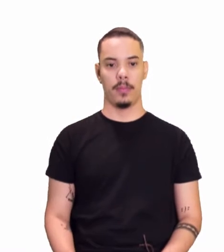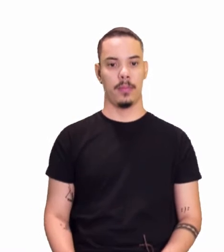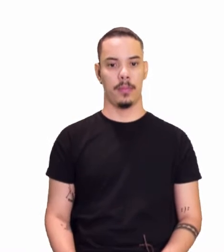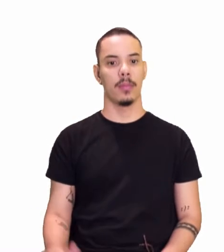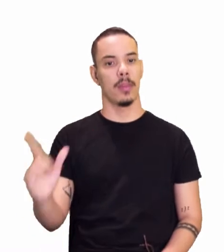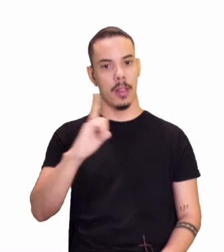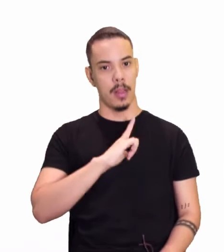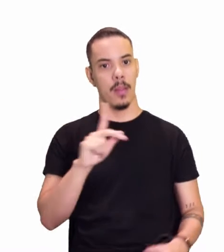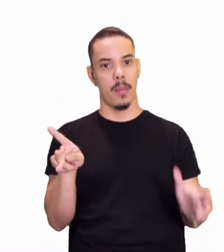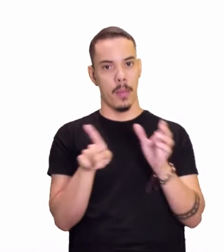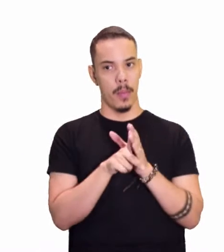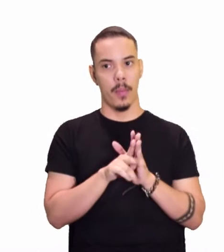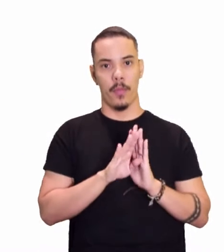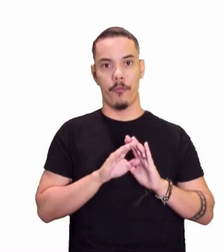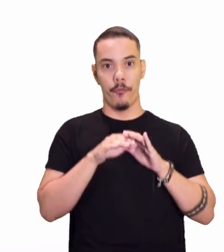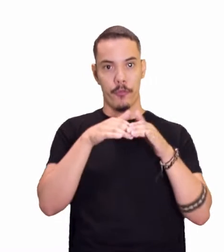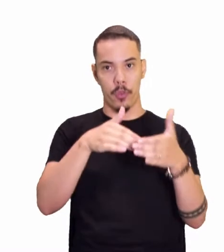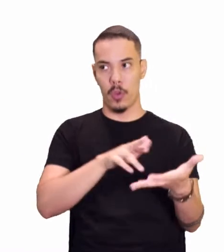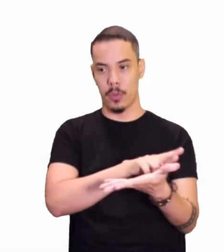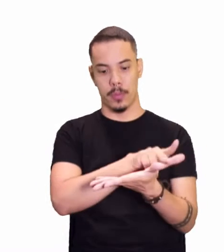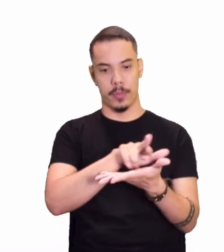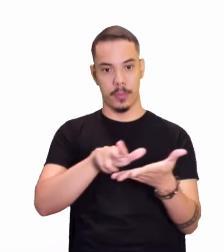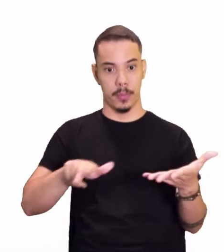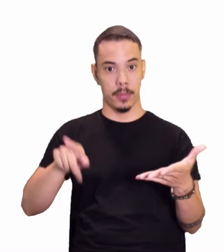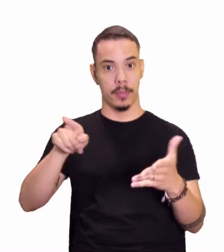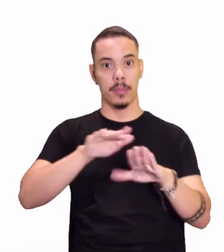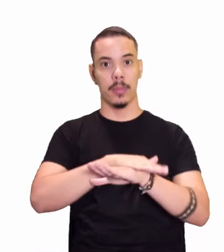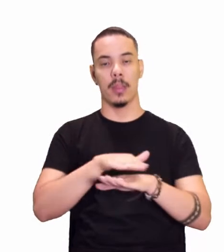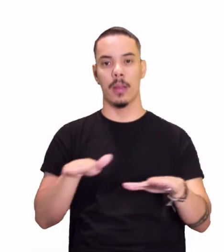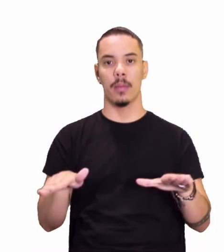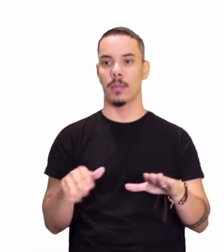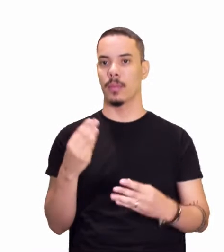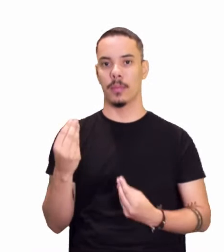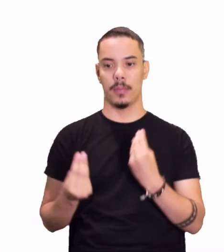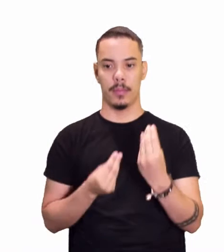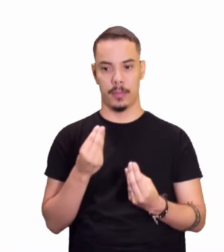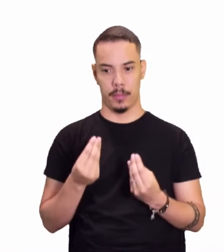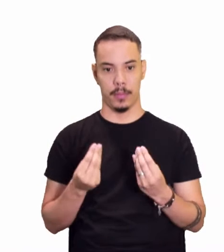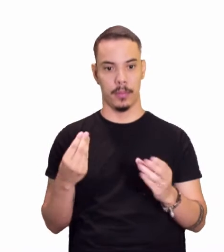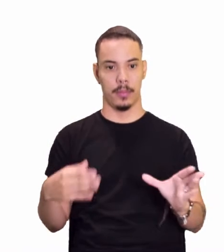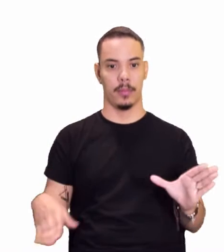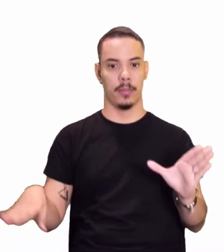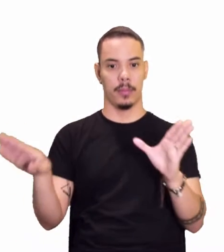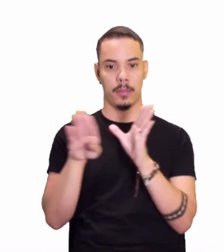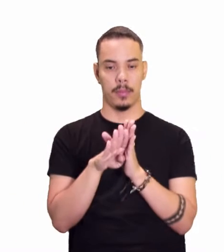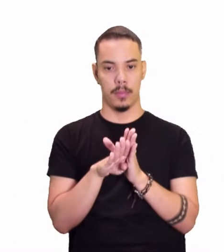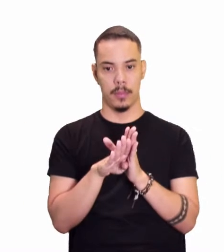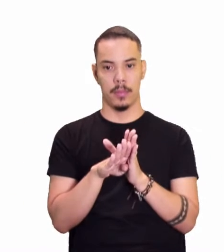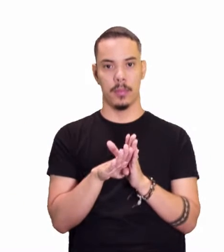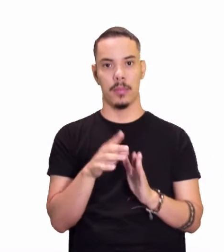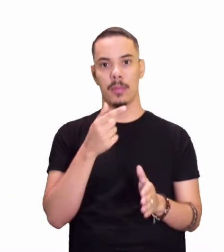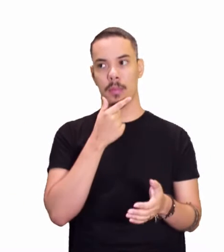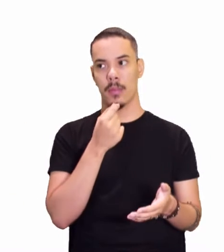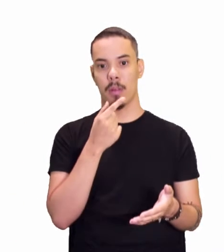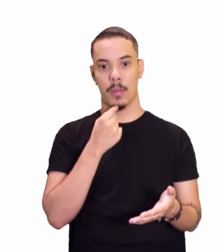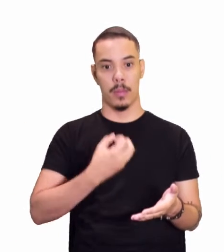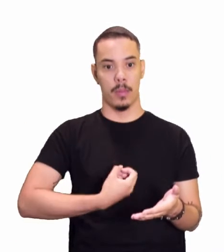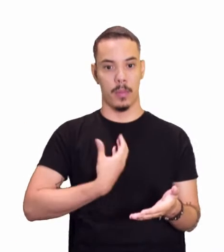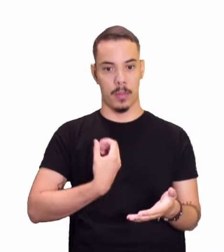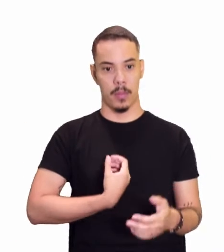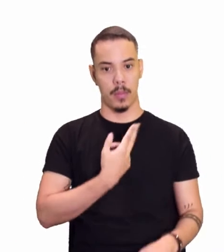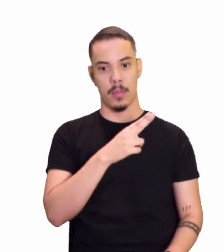foco na prosa, na poesia e no teatro, ele terminou exatamente com a chegada de um poeta